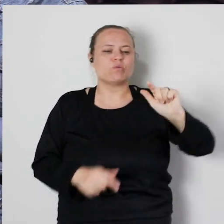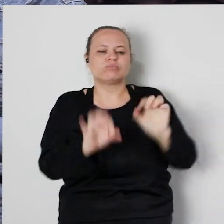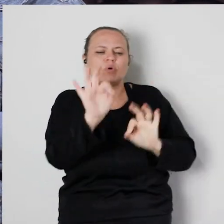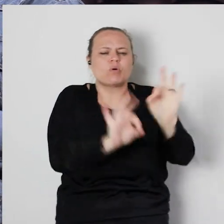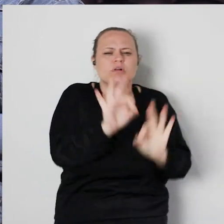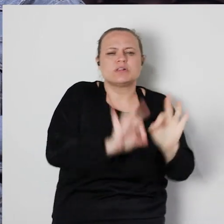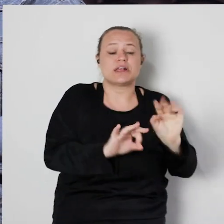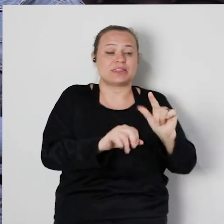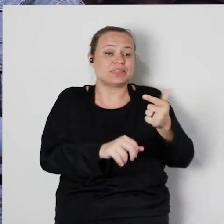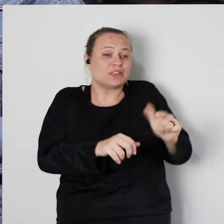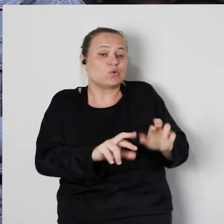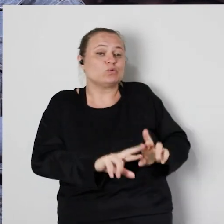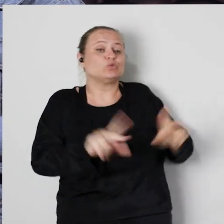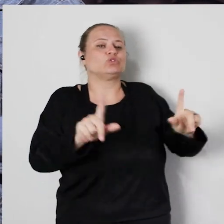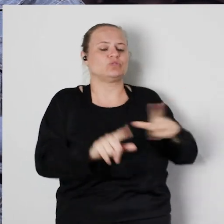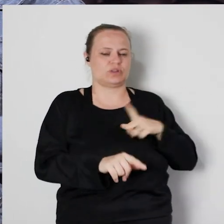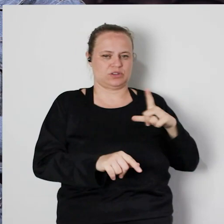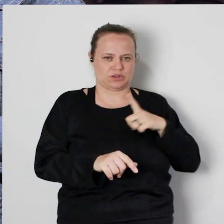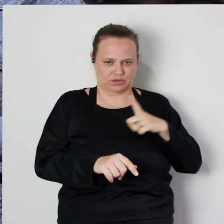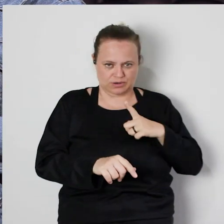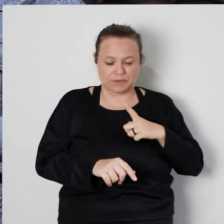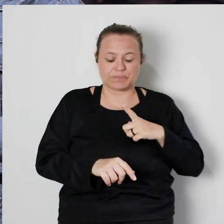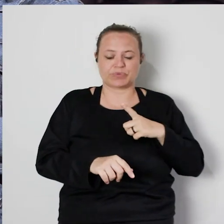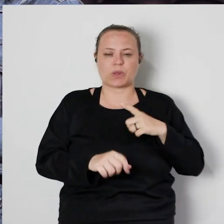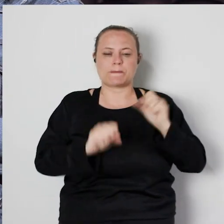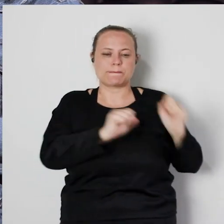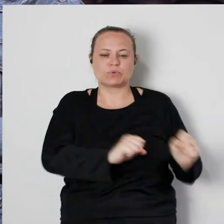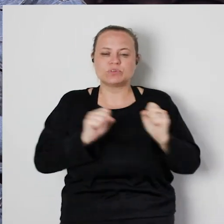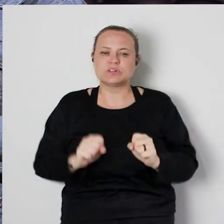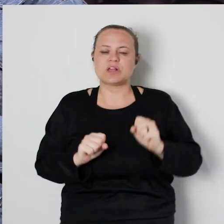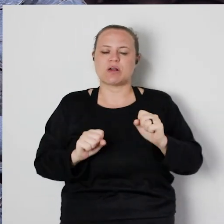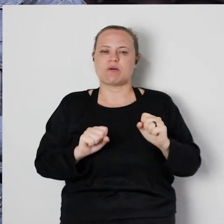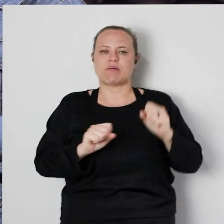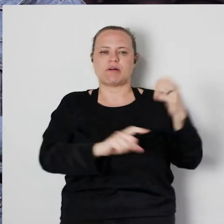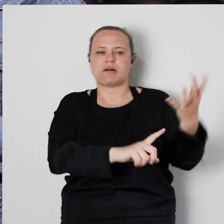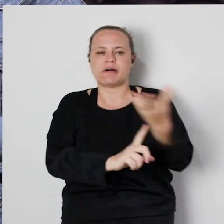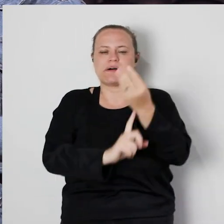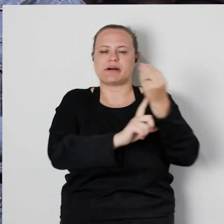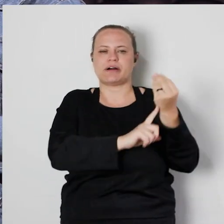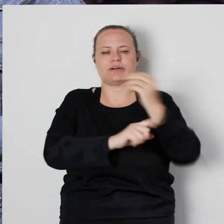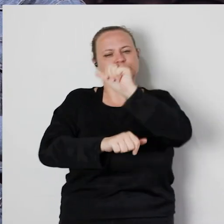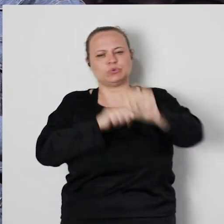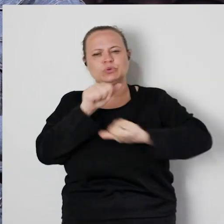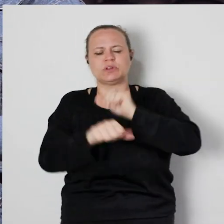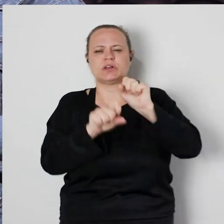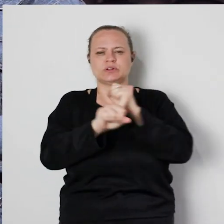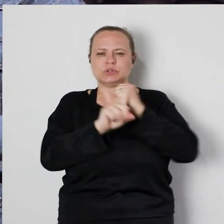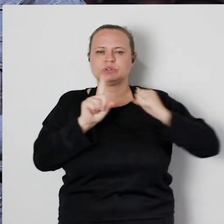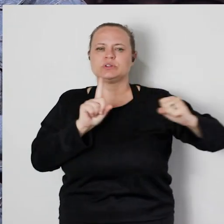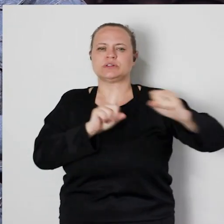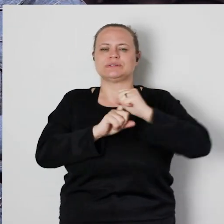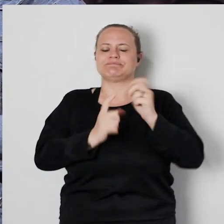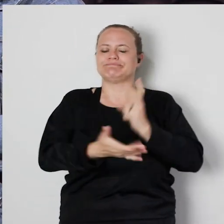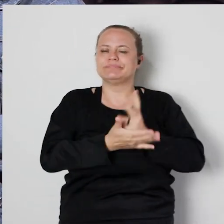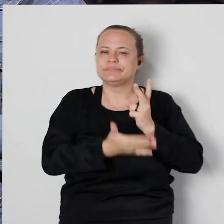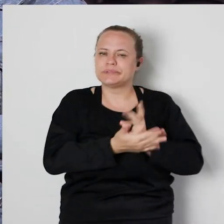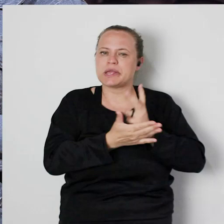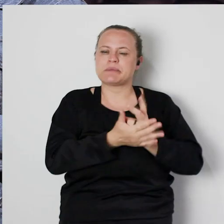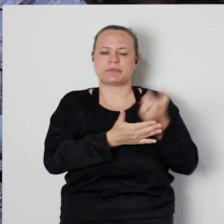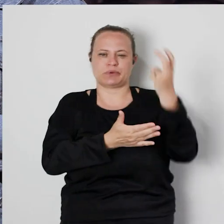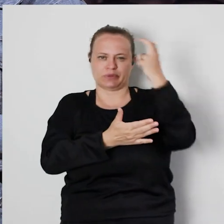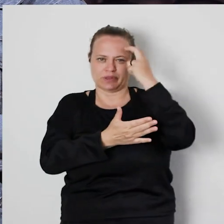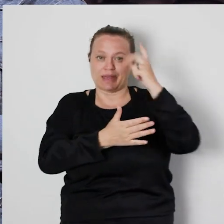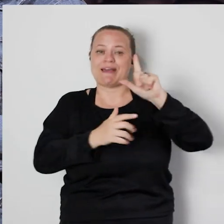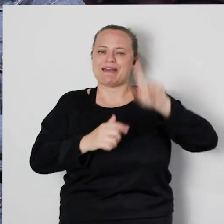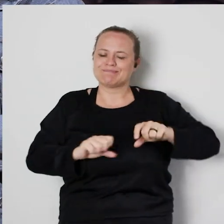tenho que observar outras maneiras, né? E o quanto, nesses lugares, o potencial não só artístico, de